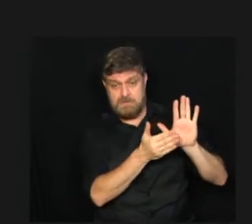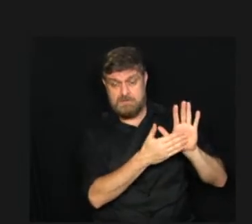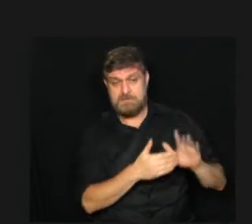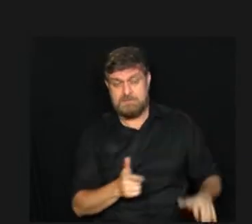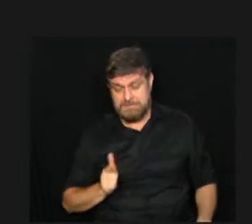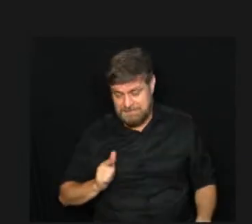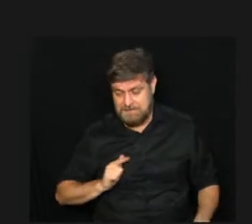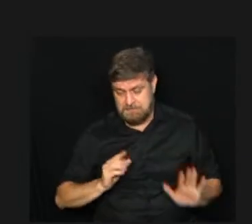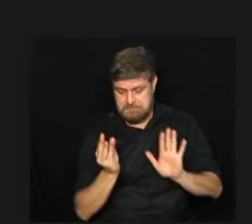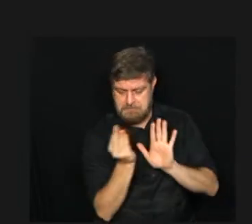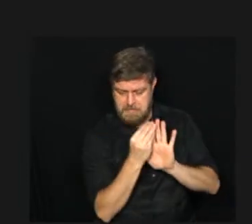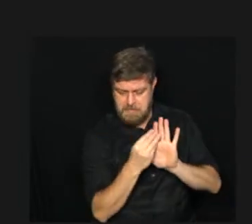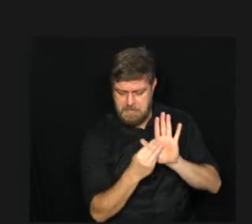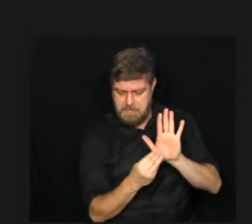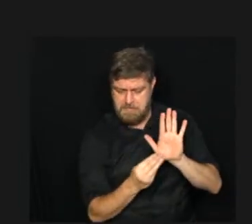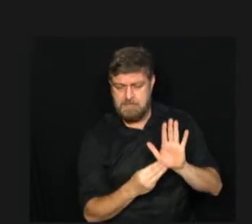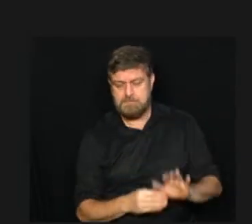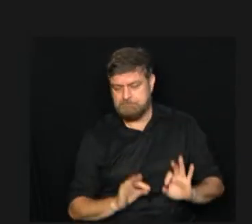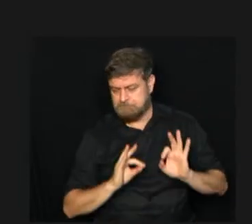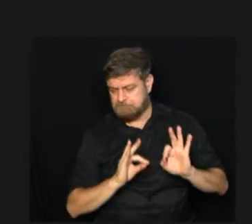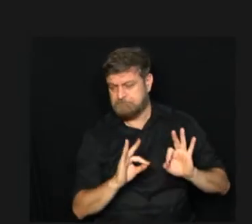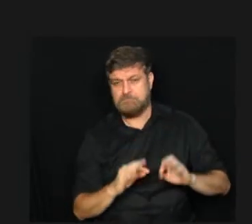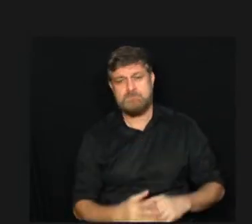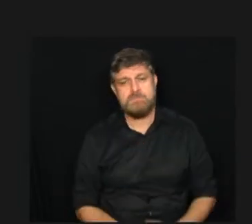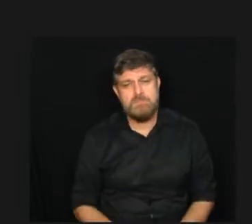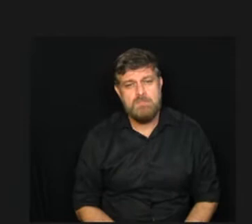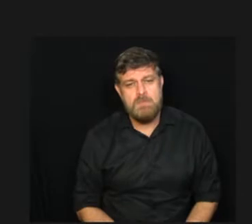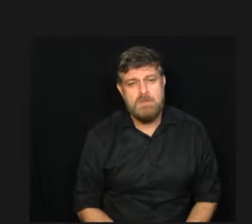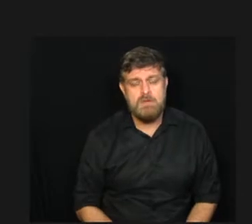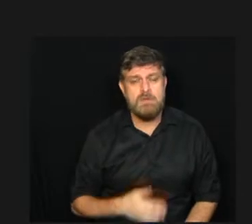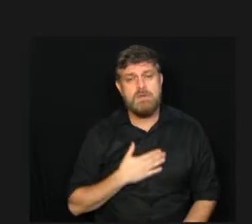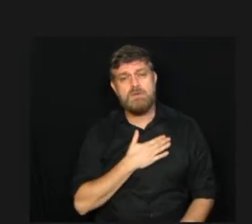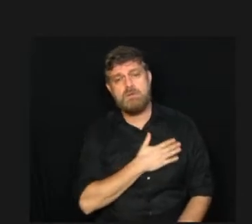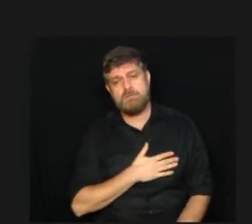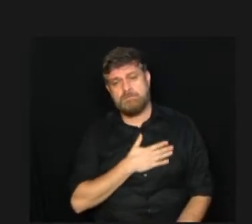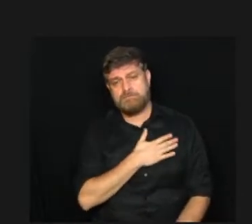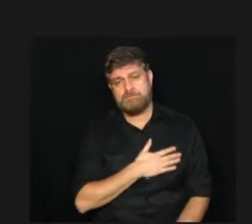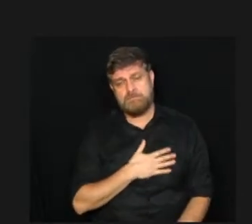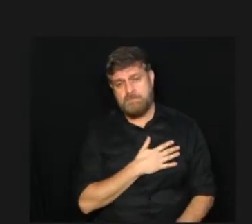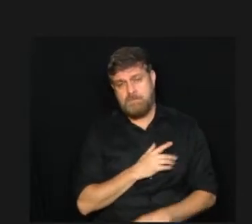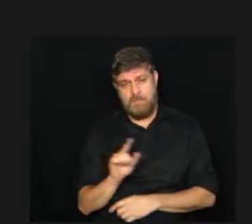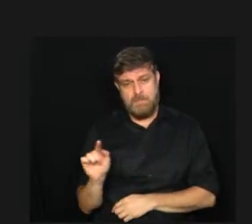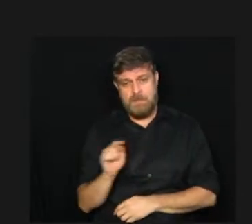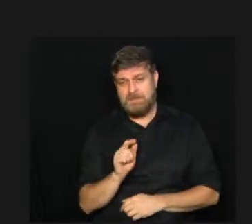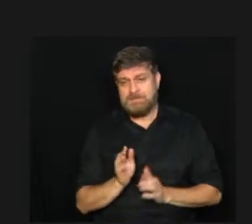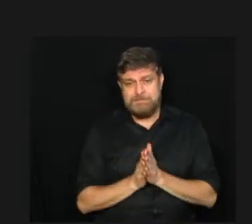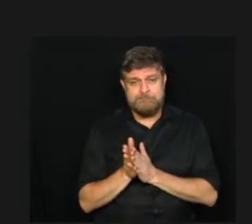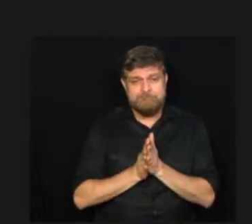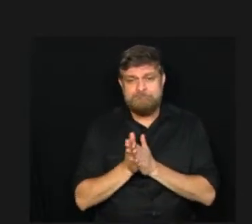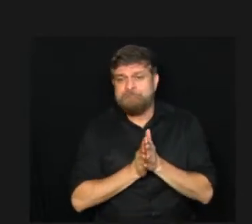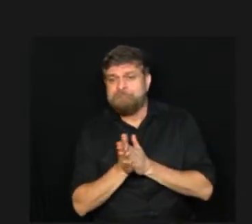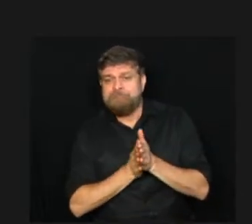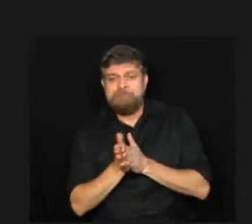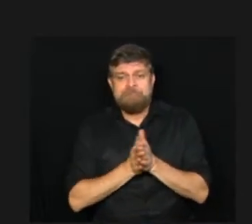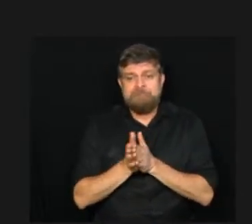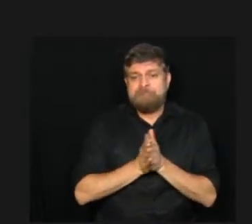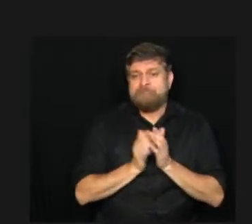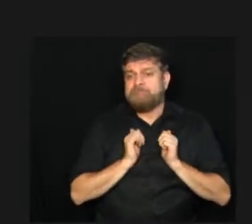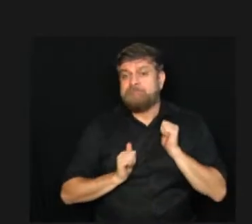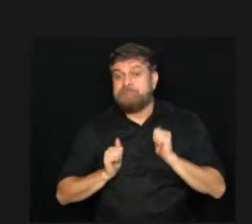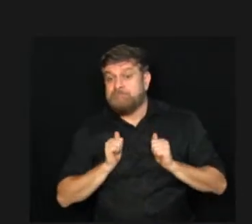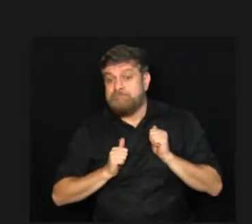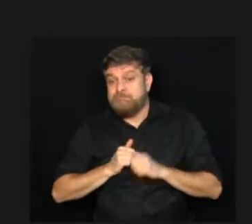colocadas através dessa comissão. E gostaria aqui ansioso também, em